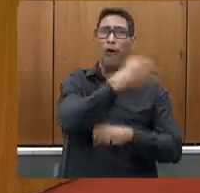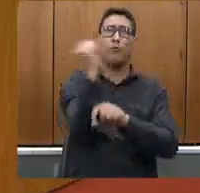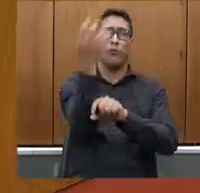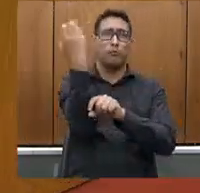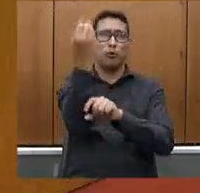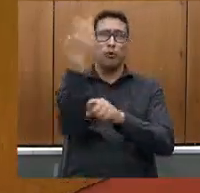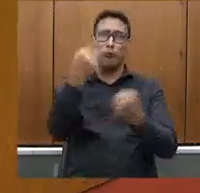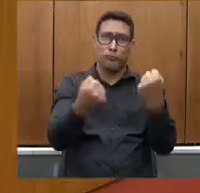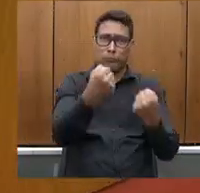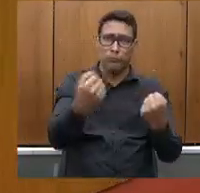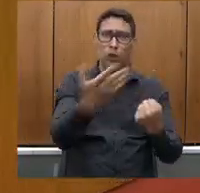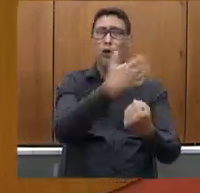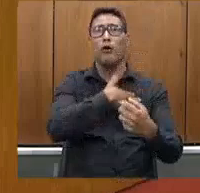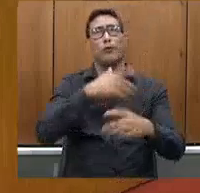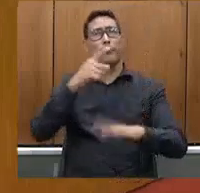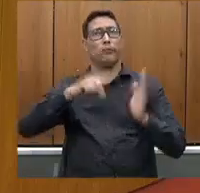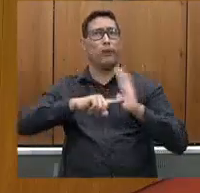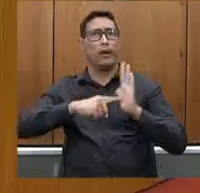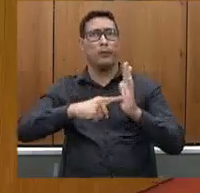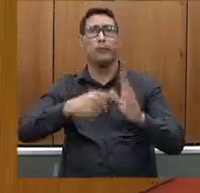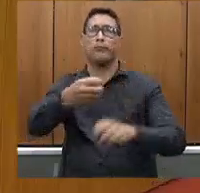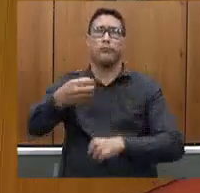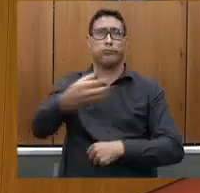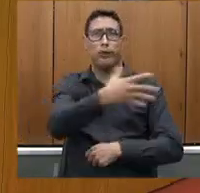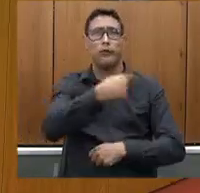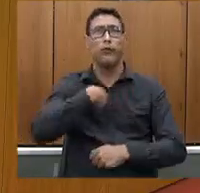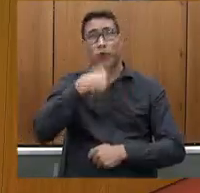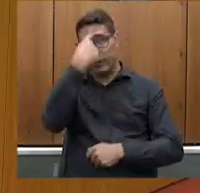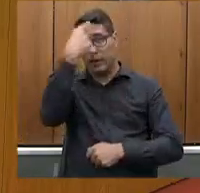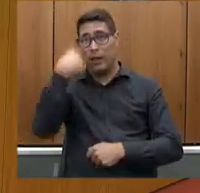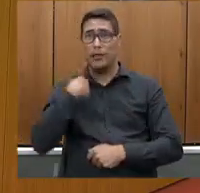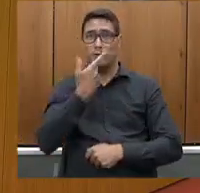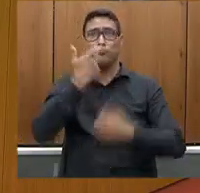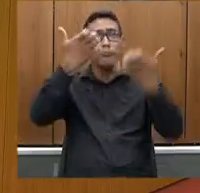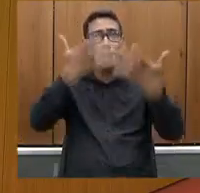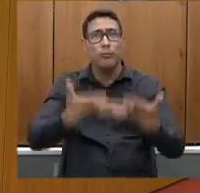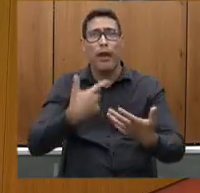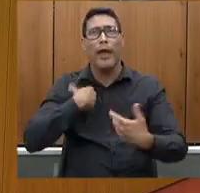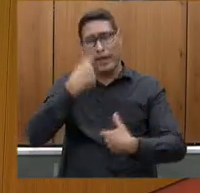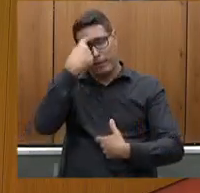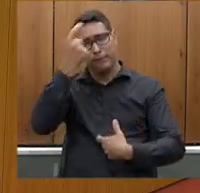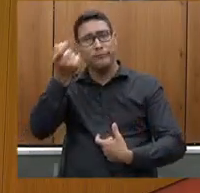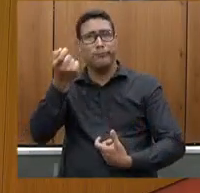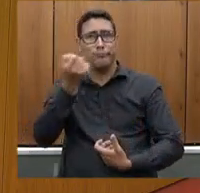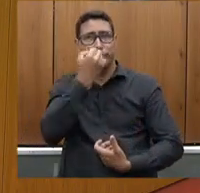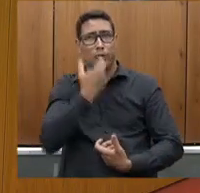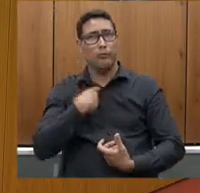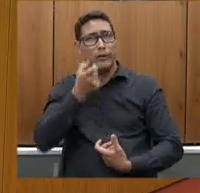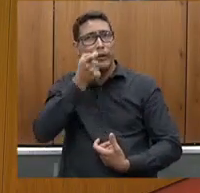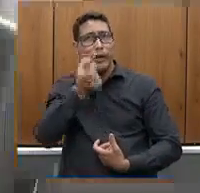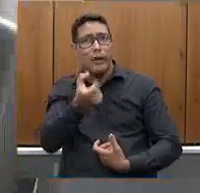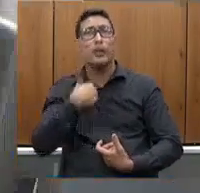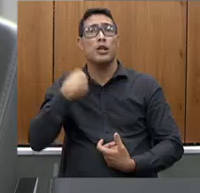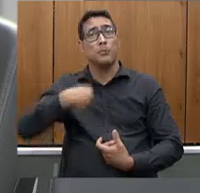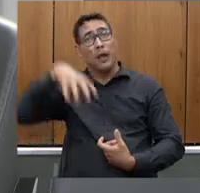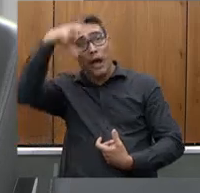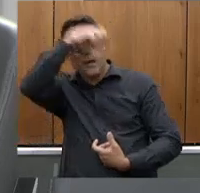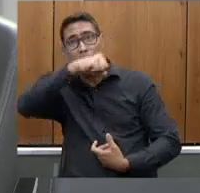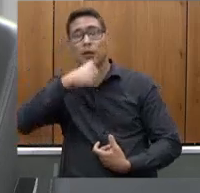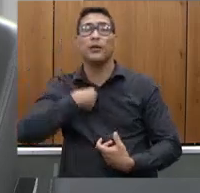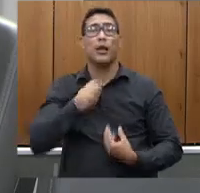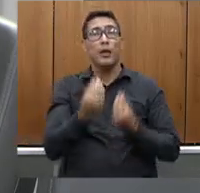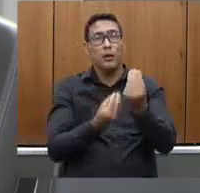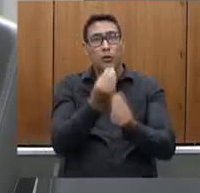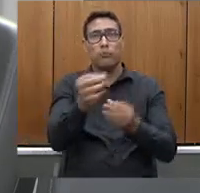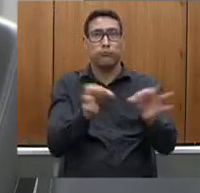adequado para o pessoal então a ideia que o senhor coloca aqui ela é muito muito interessante a gente tem que aprender e posicionar no